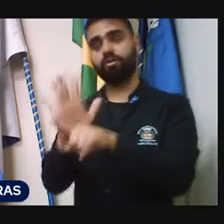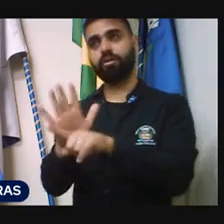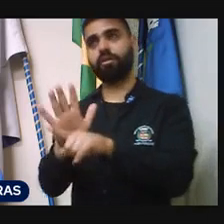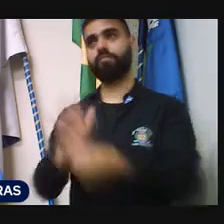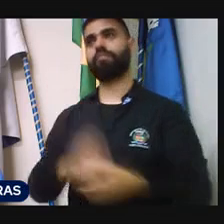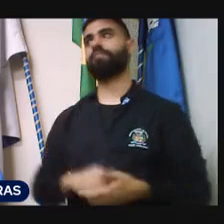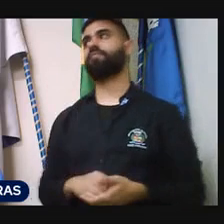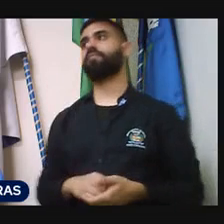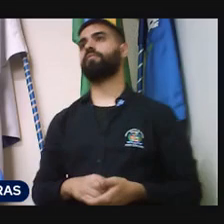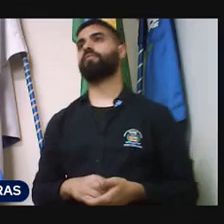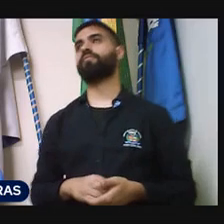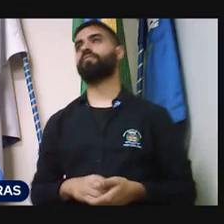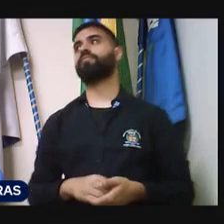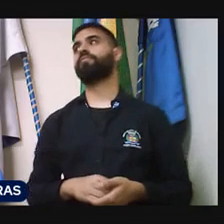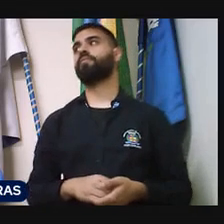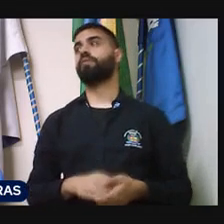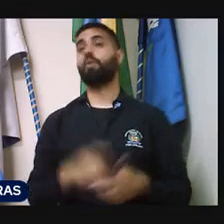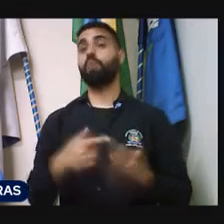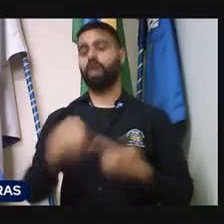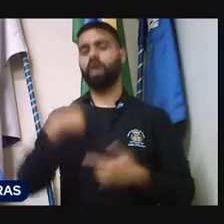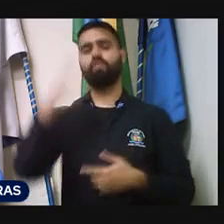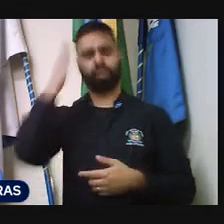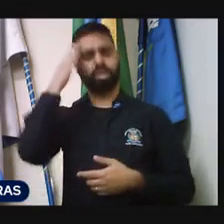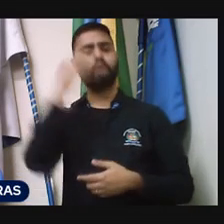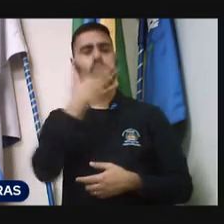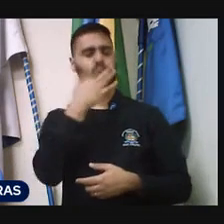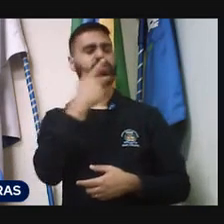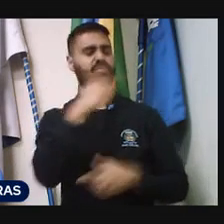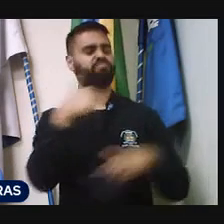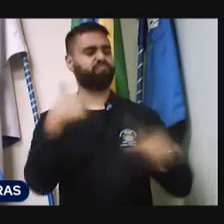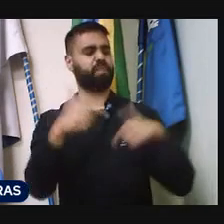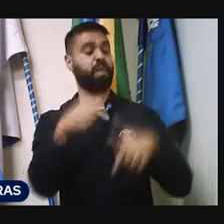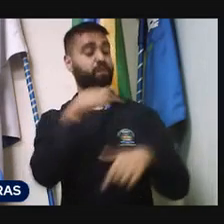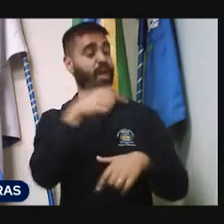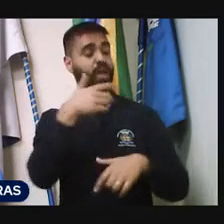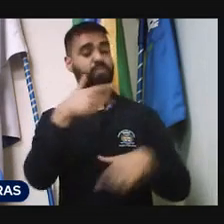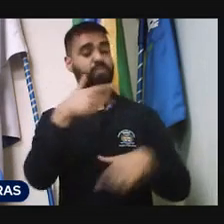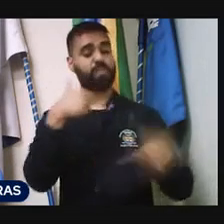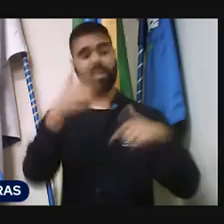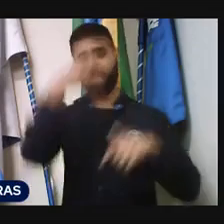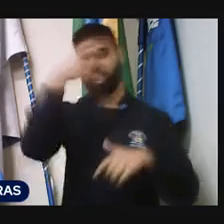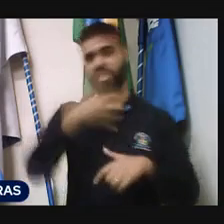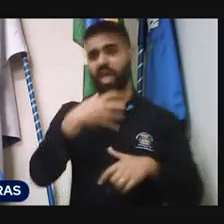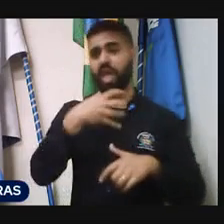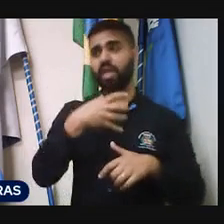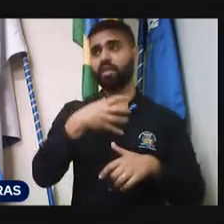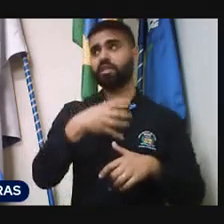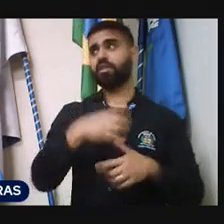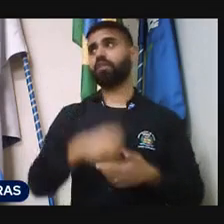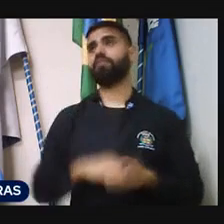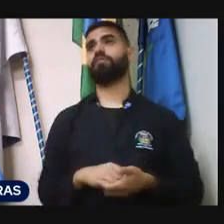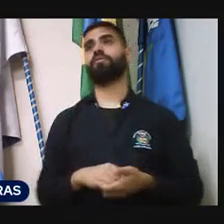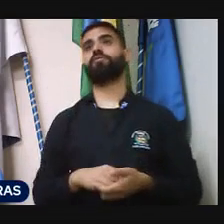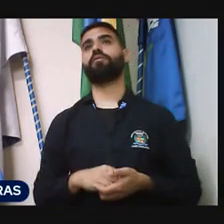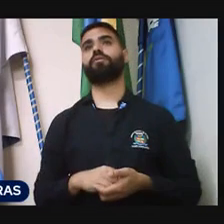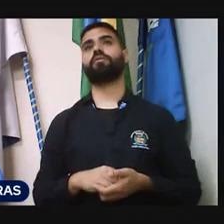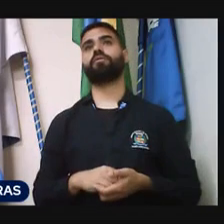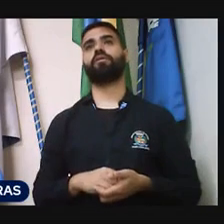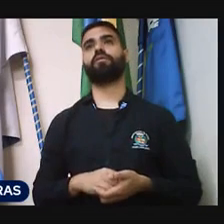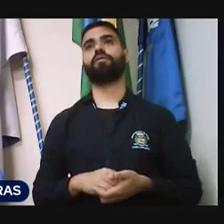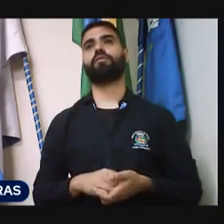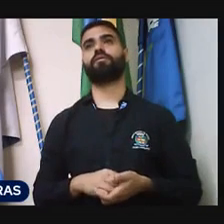disposição porque eu sei do trabalho de vocês sem são sérios mas não é sério de brincadeira não